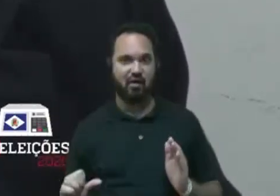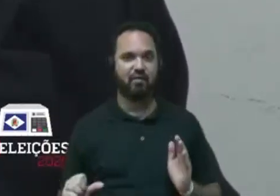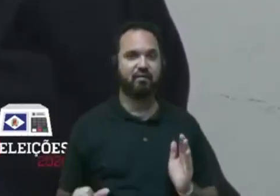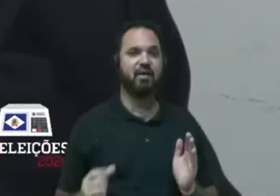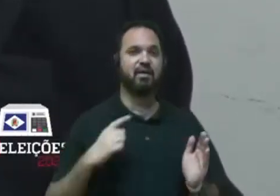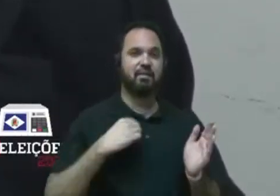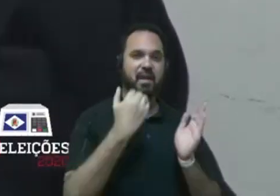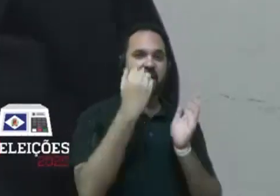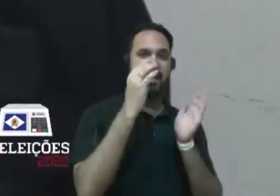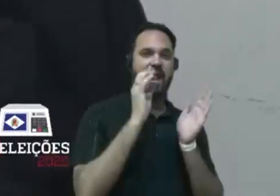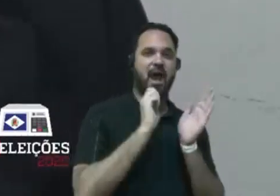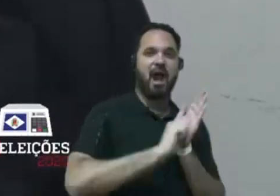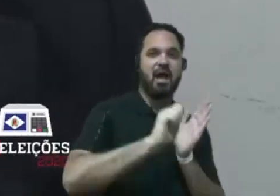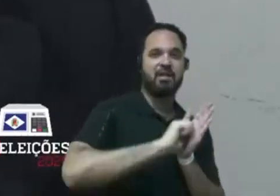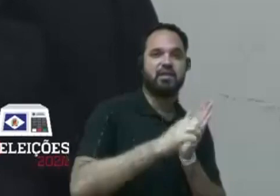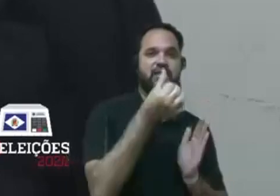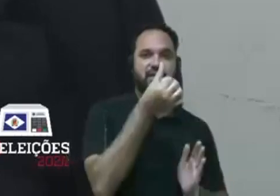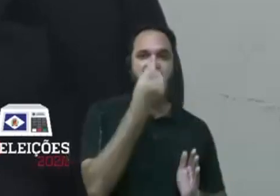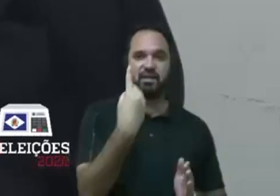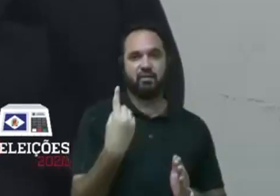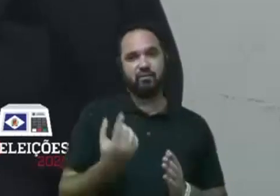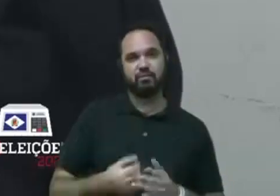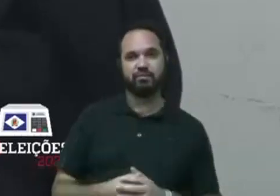agravante no artigo 61